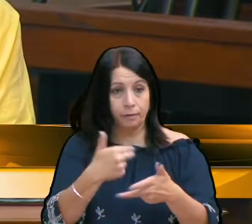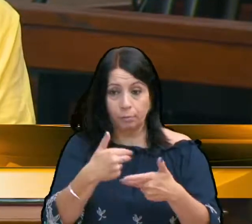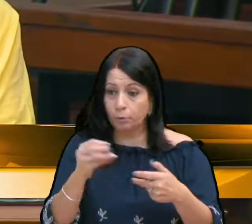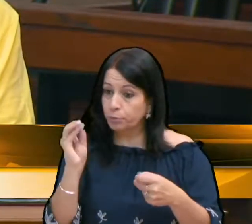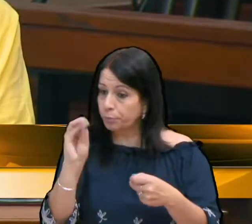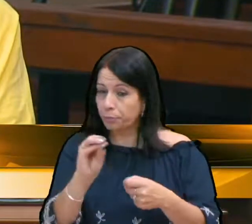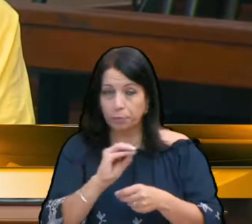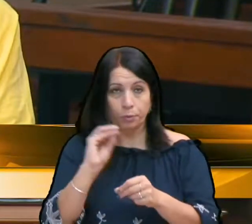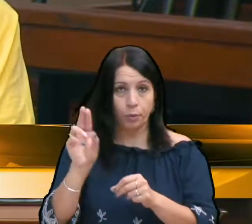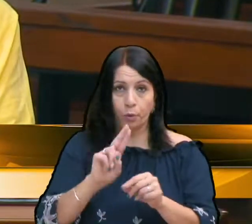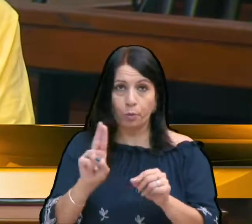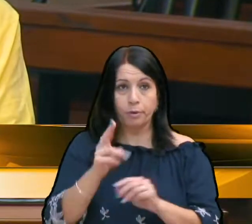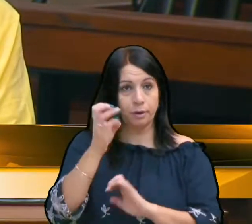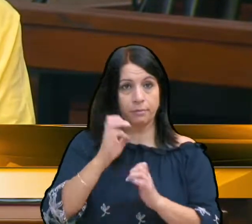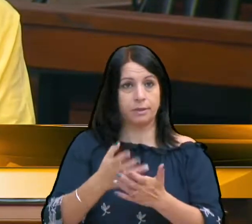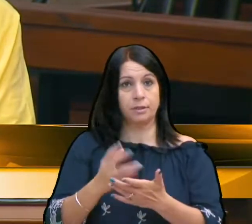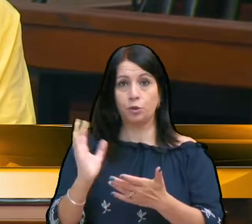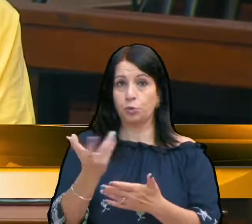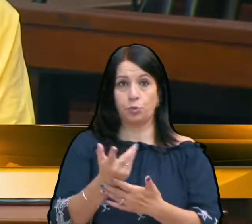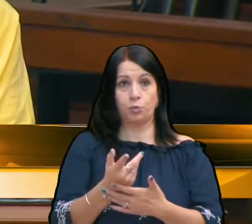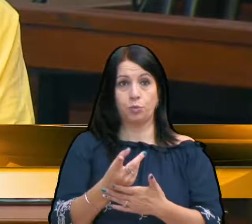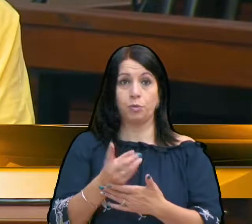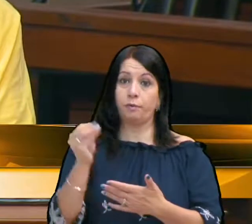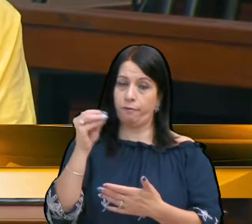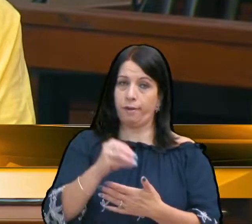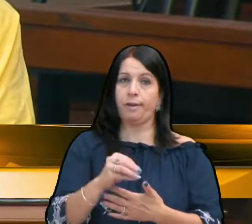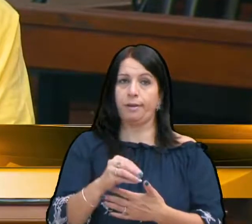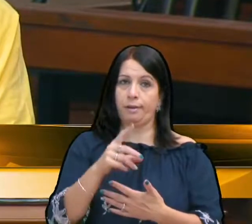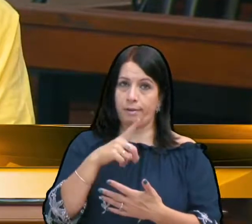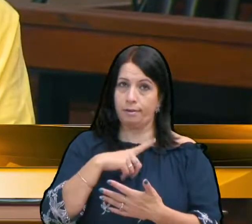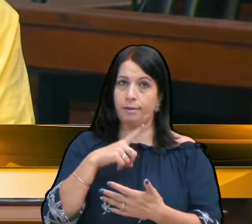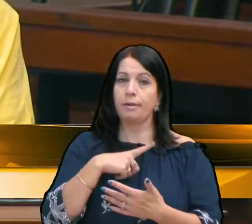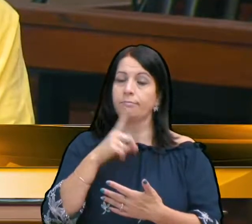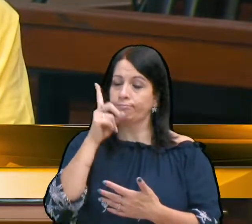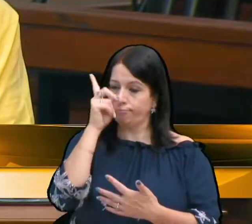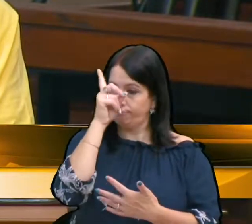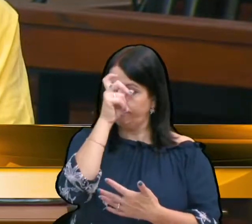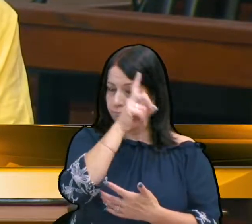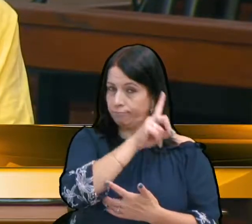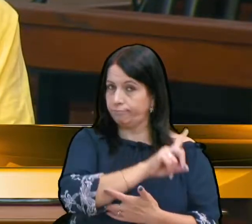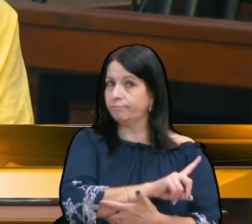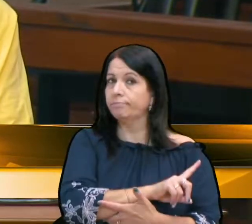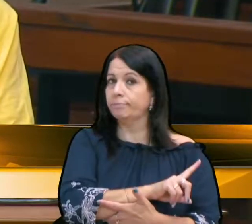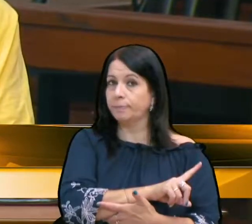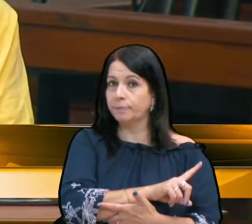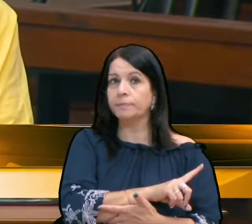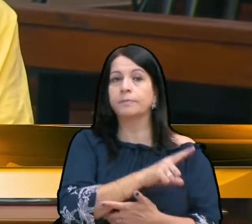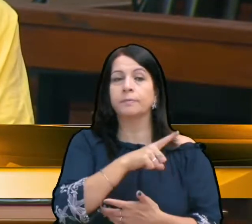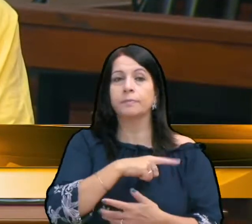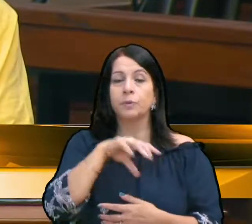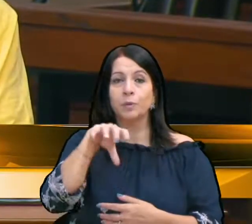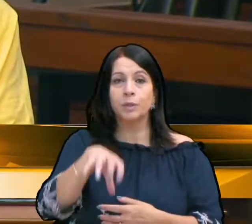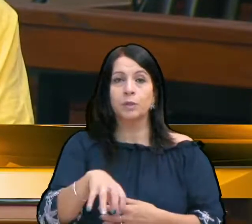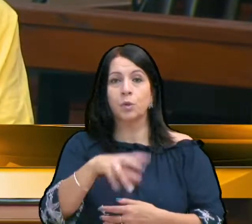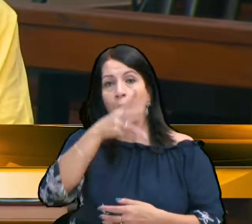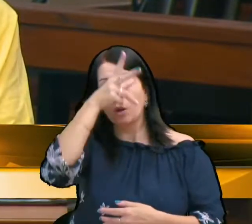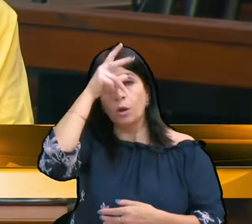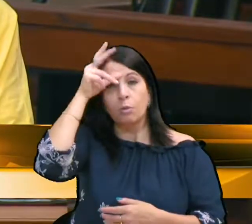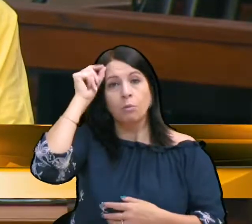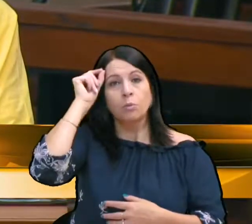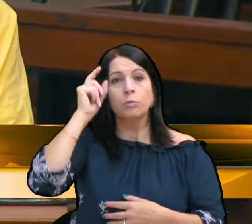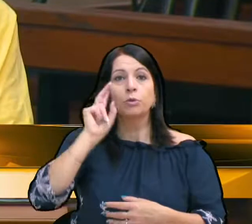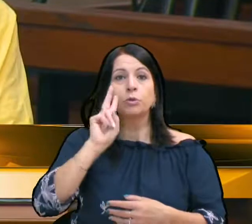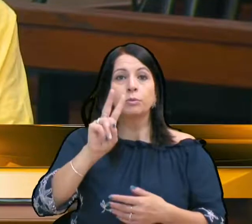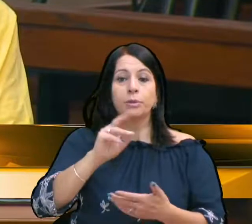ele bota o nome à empresa. E vem, isto tem sido uma dificuldade muito grande no setor público para